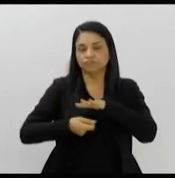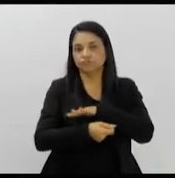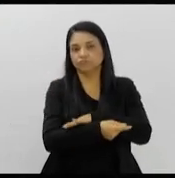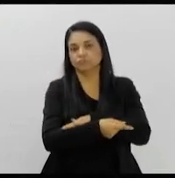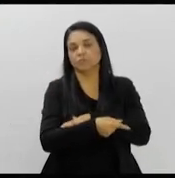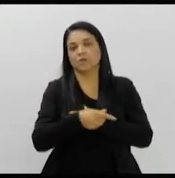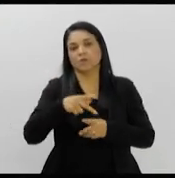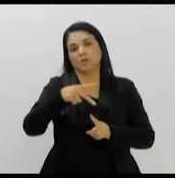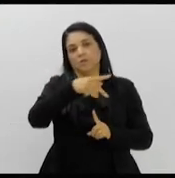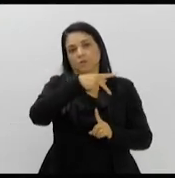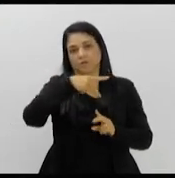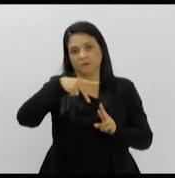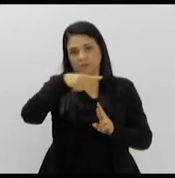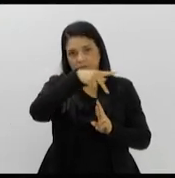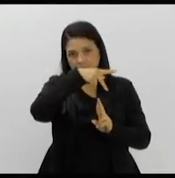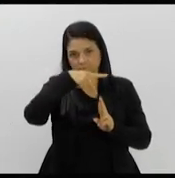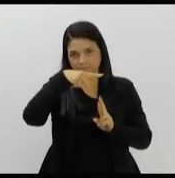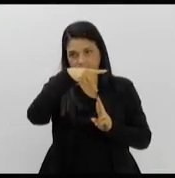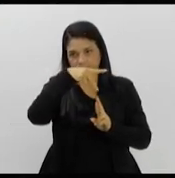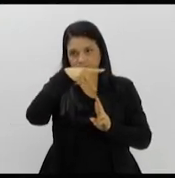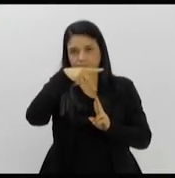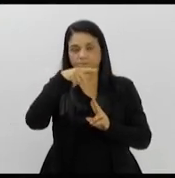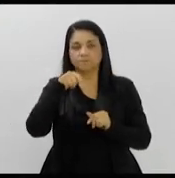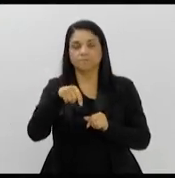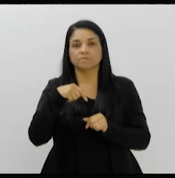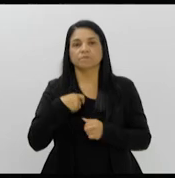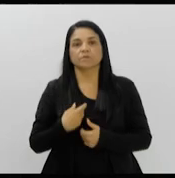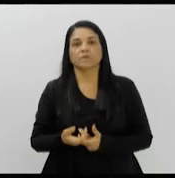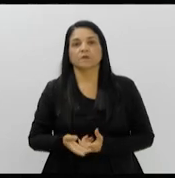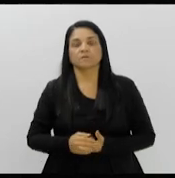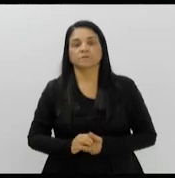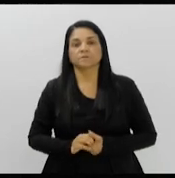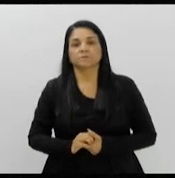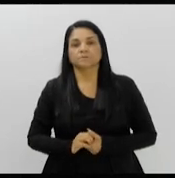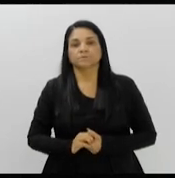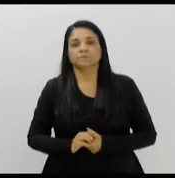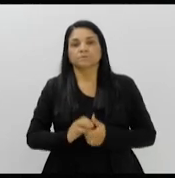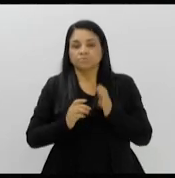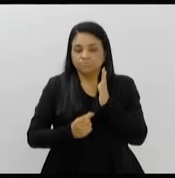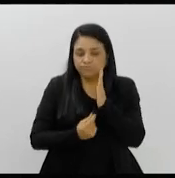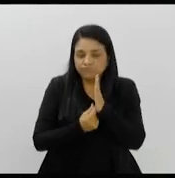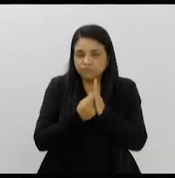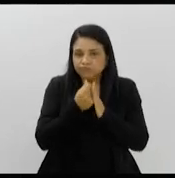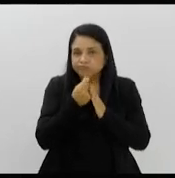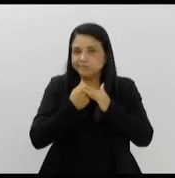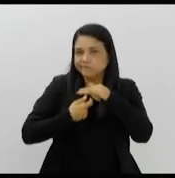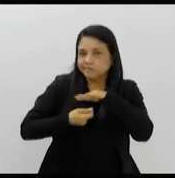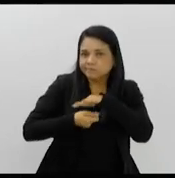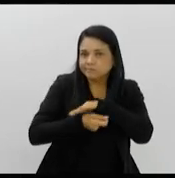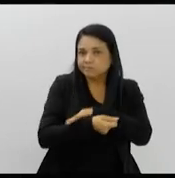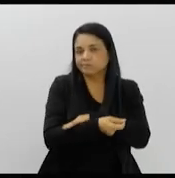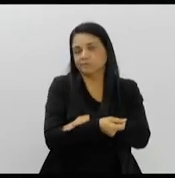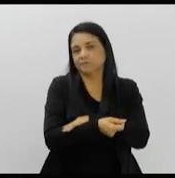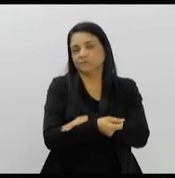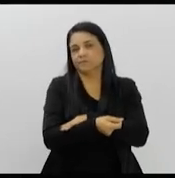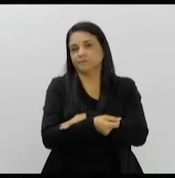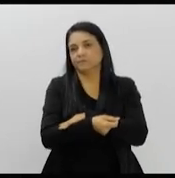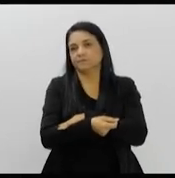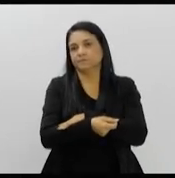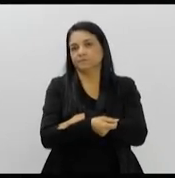do Rio previdência finance o fundo financeiro senhora Presidente